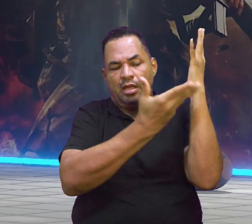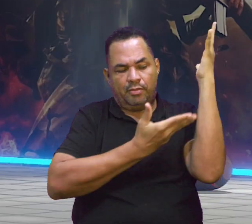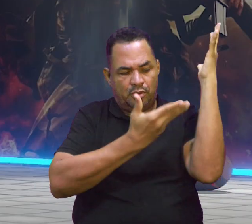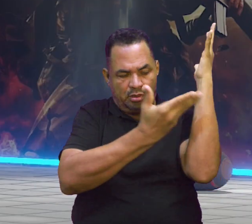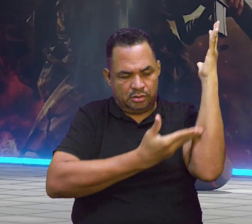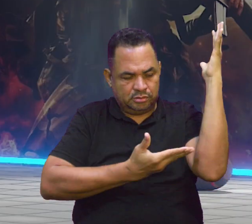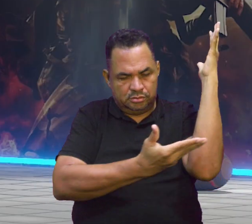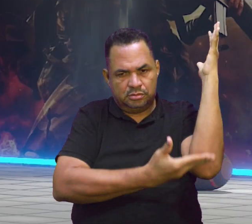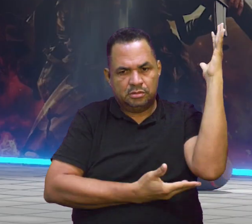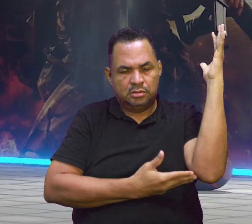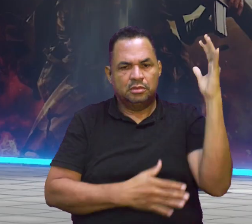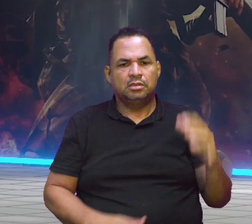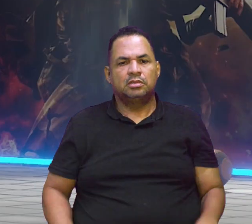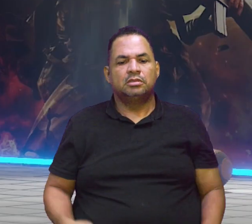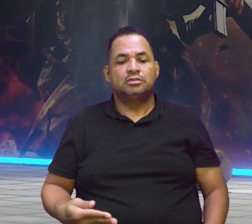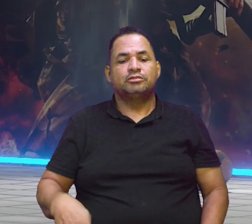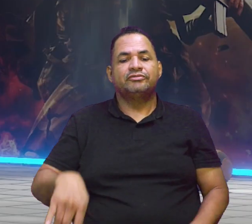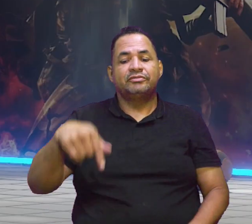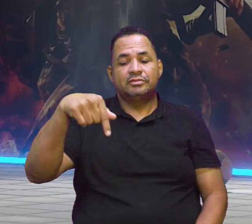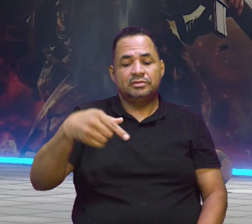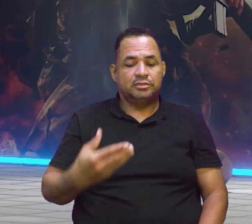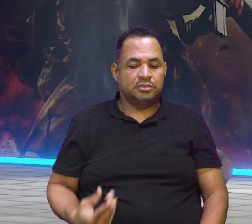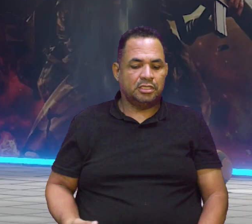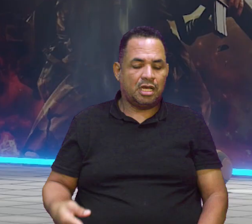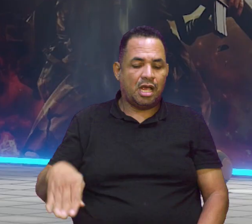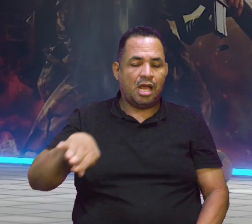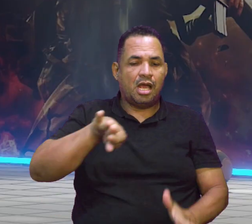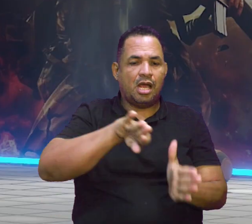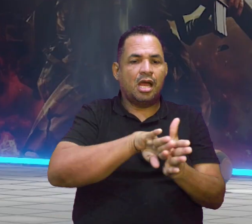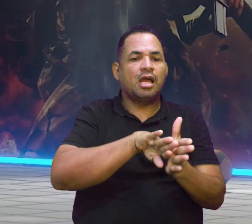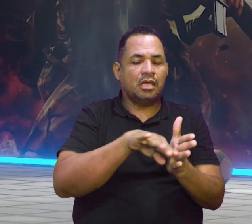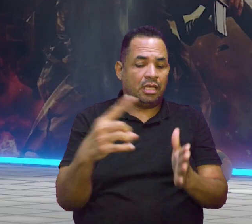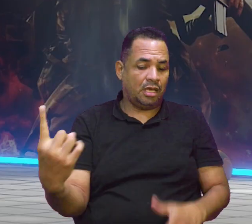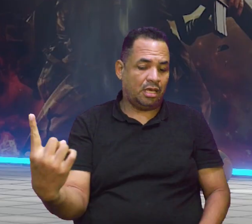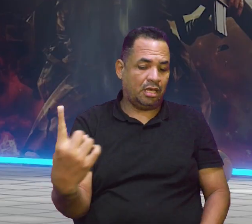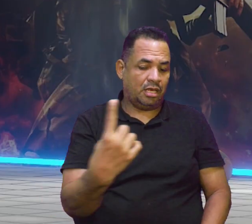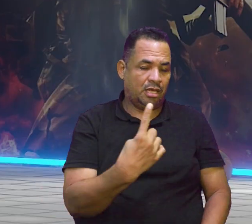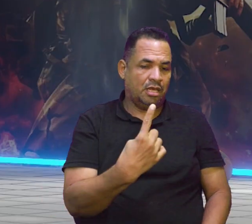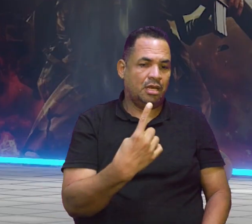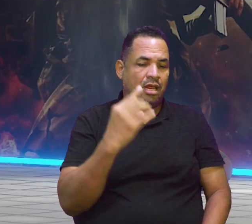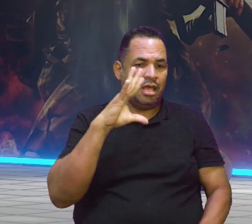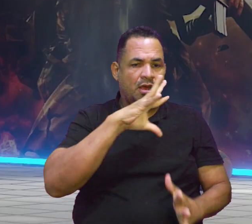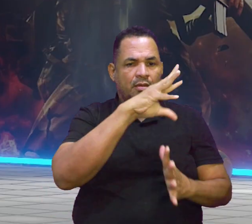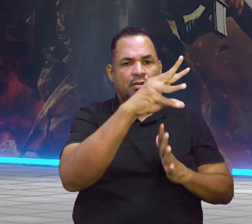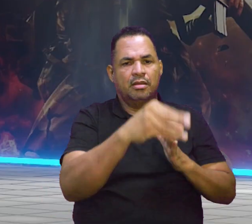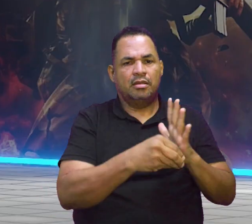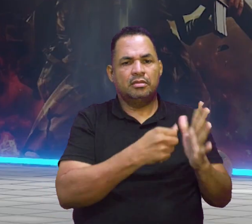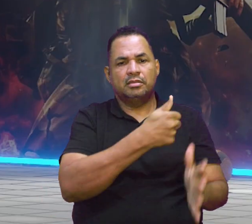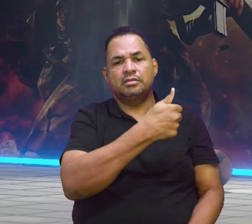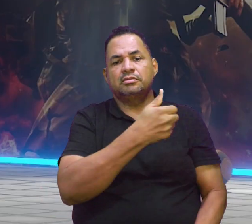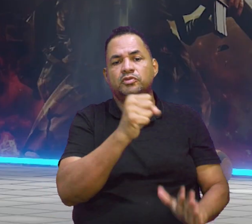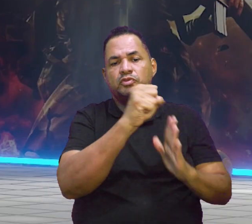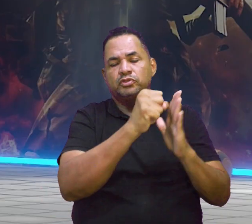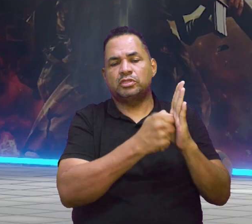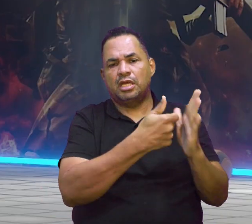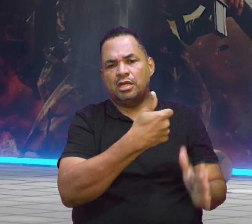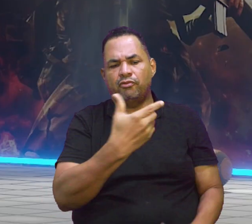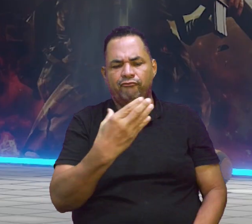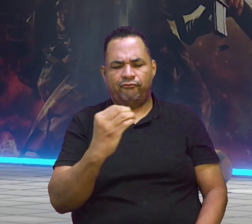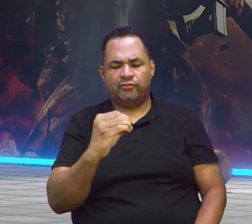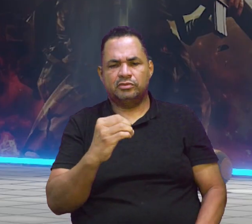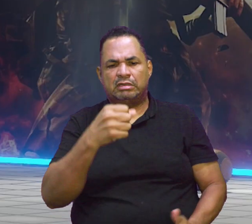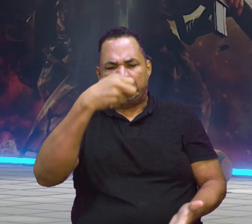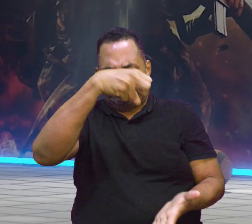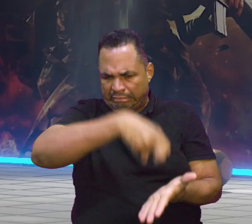vir para a Amazônia no século XX, pessoal, era um dos castigos piores. Por quê?